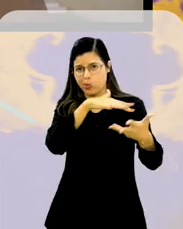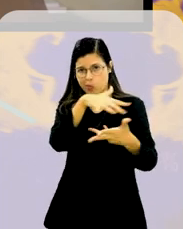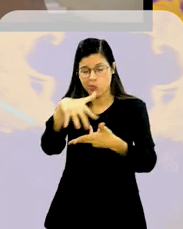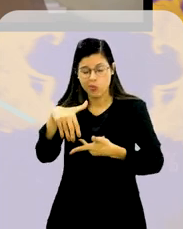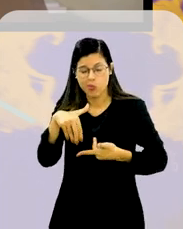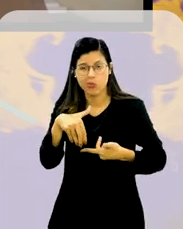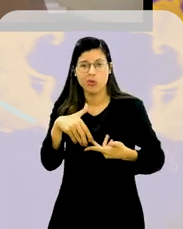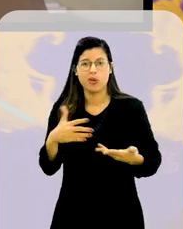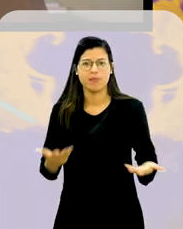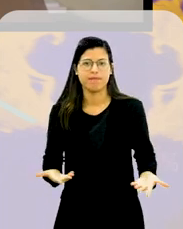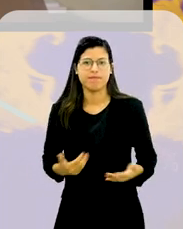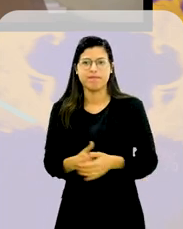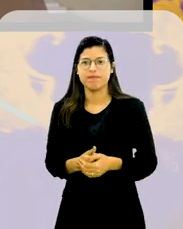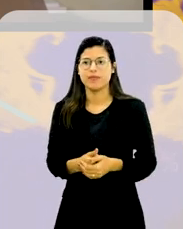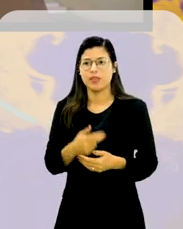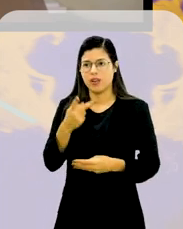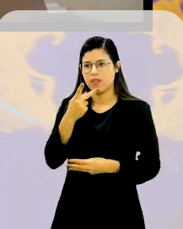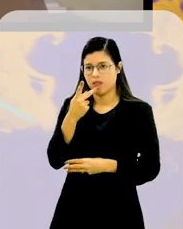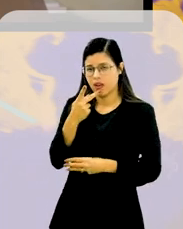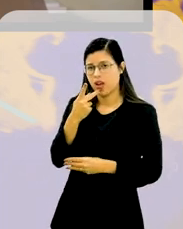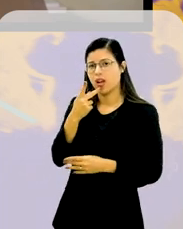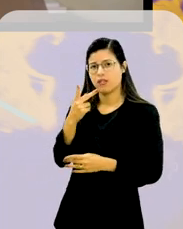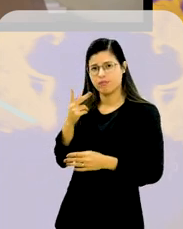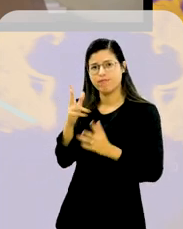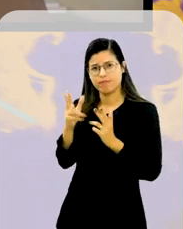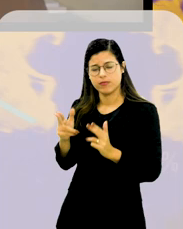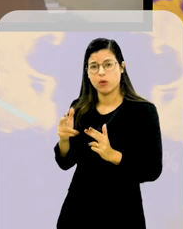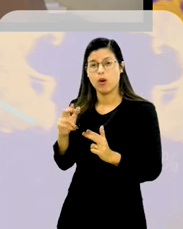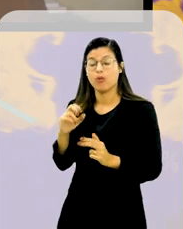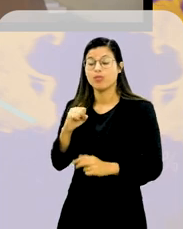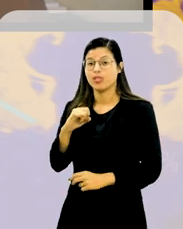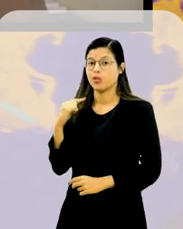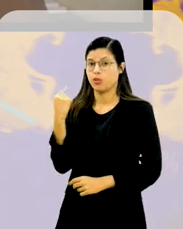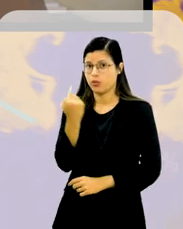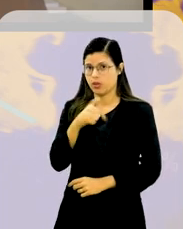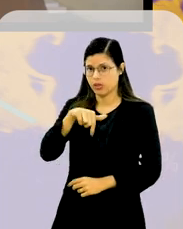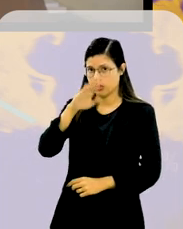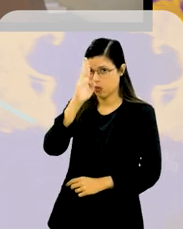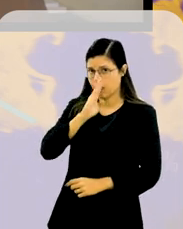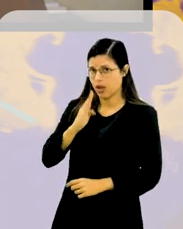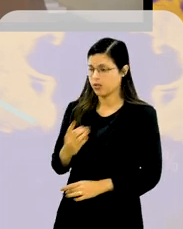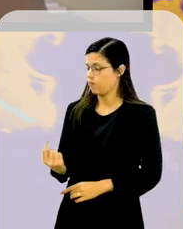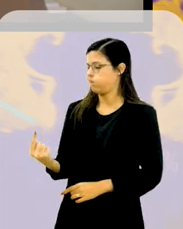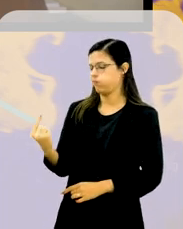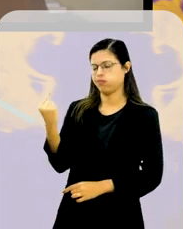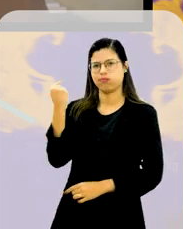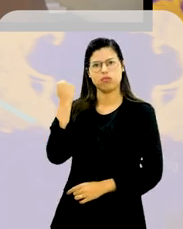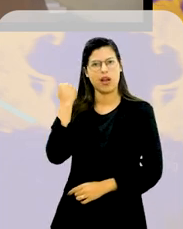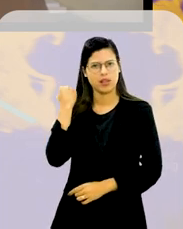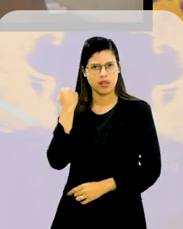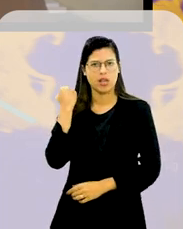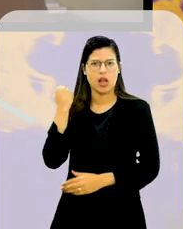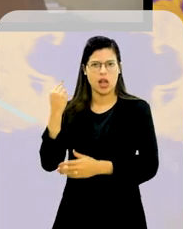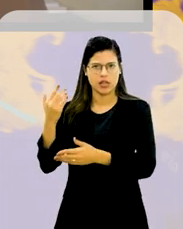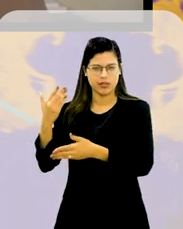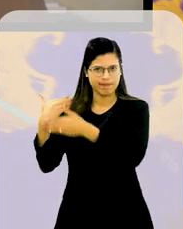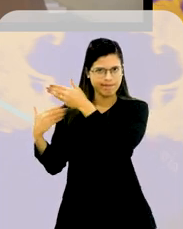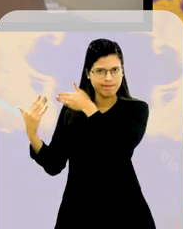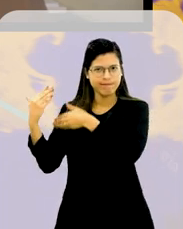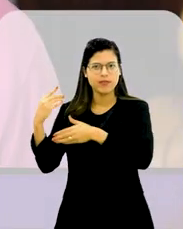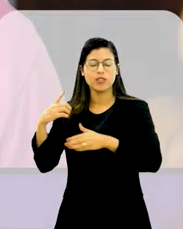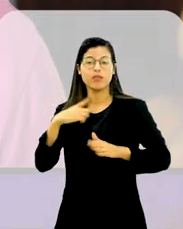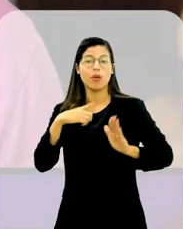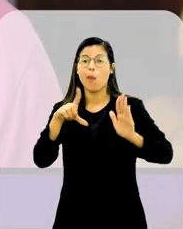aí da copa do mundo né então eu eu eu digo para você Renan e bato nessa mesma tecla se nós aqui no Brasil lá